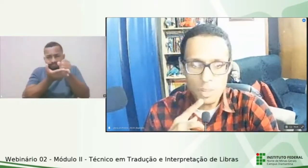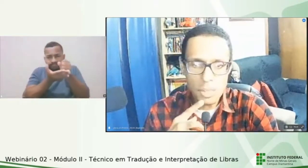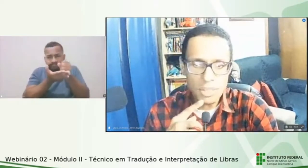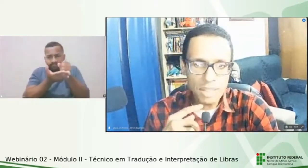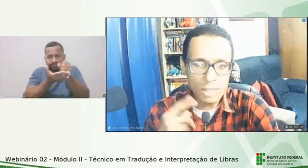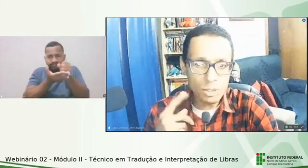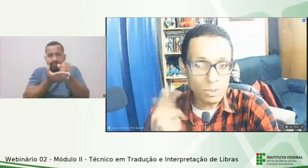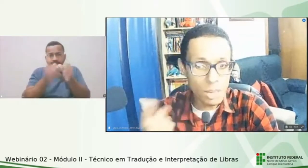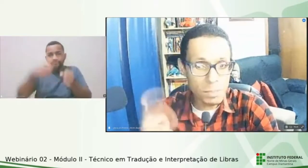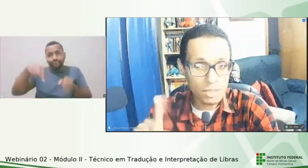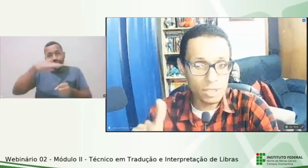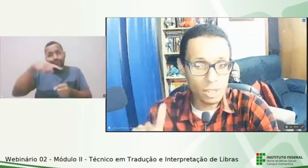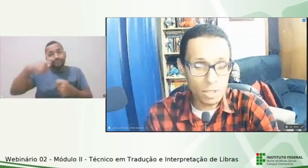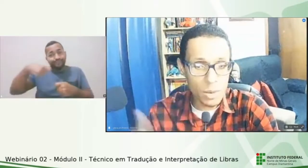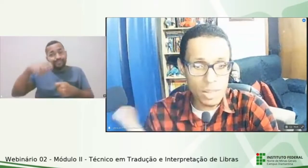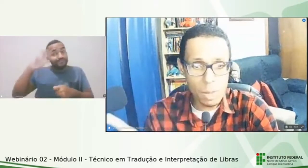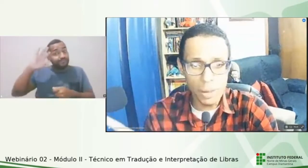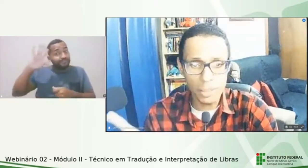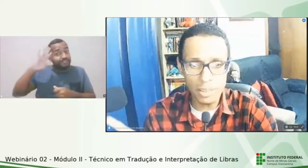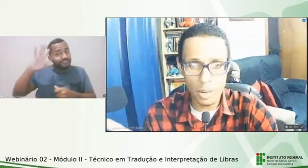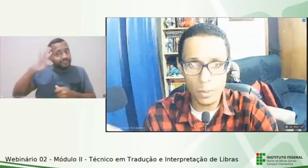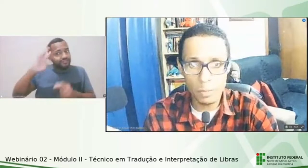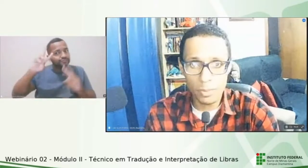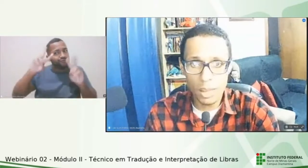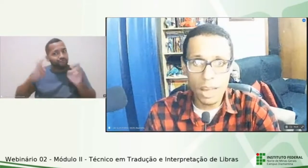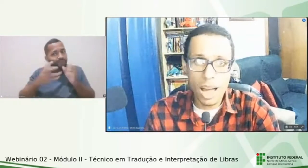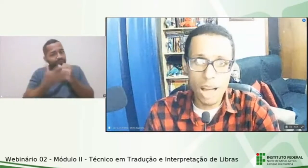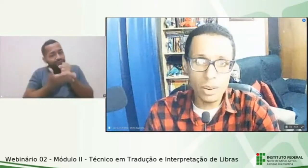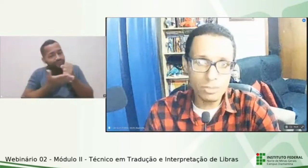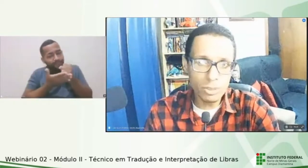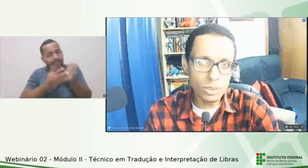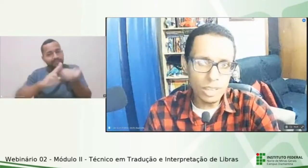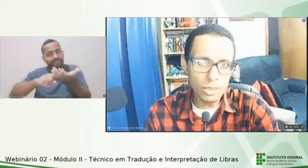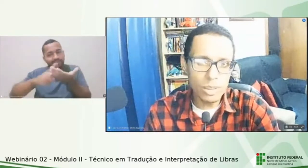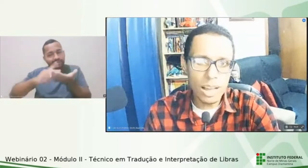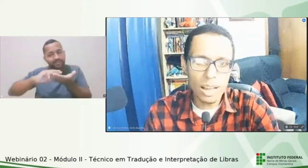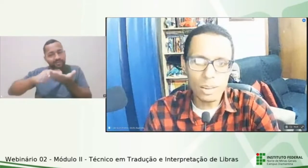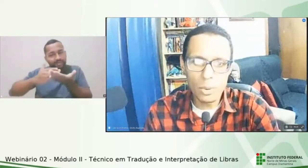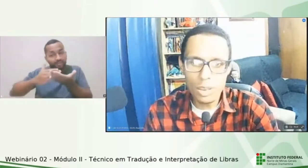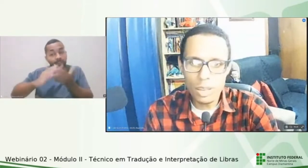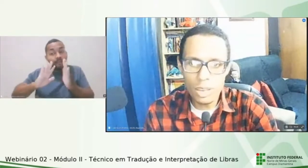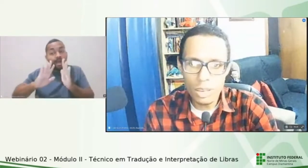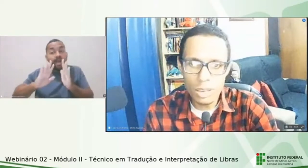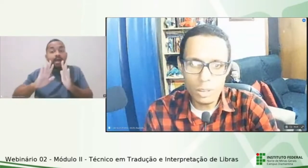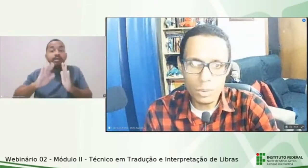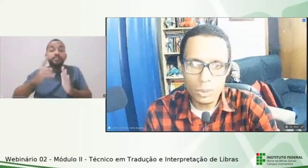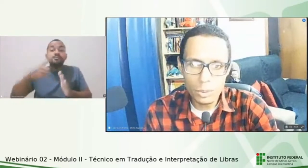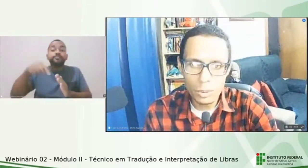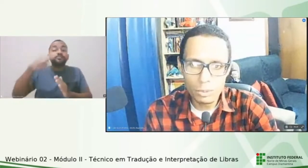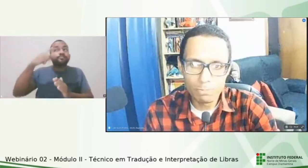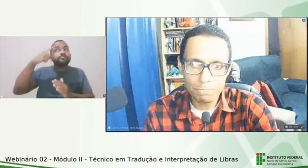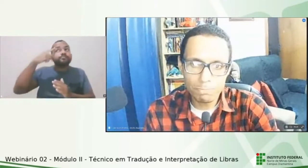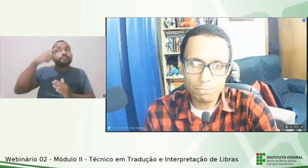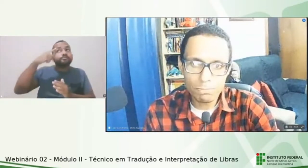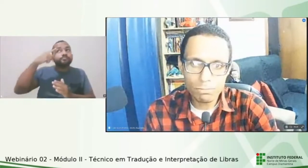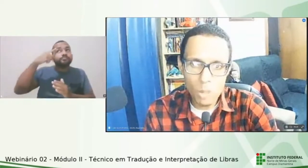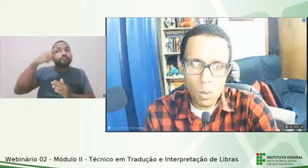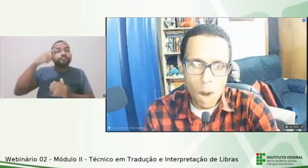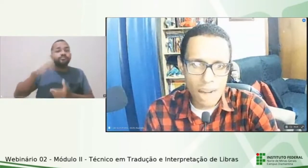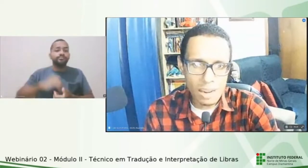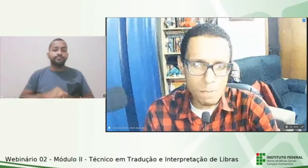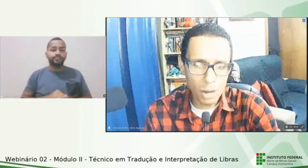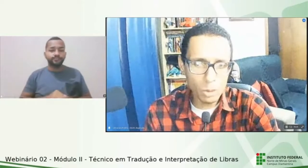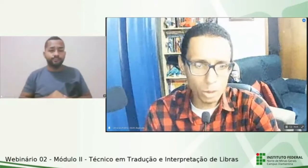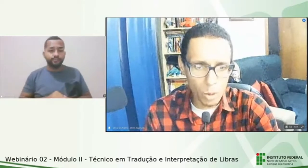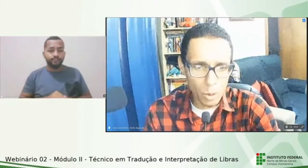gente precisa pensar nos fundamentos da tradução e interpretação. Agora, voltando lá, o que